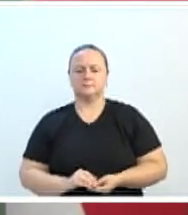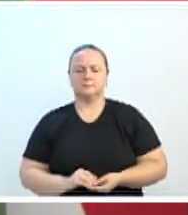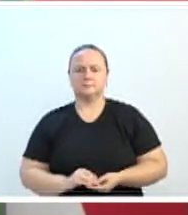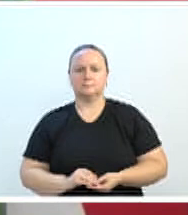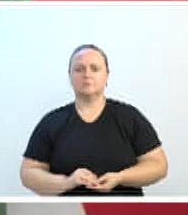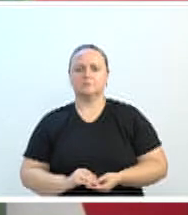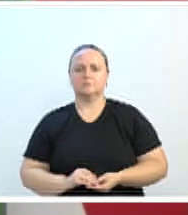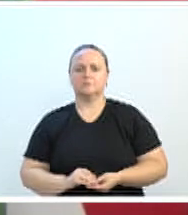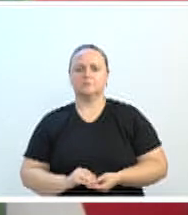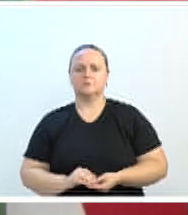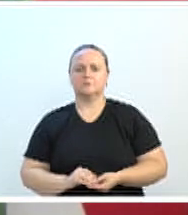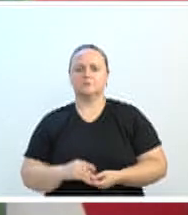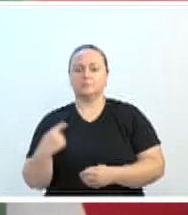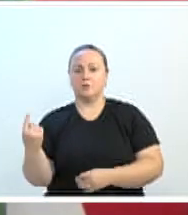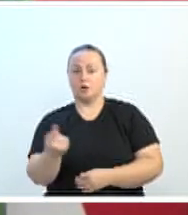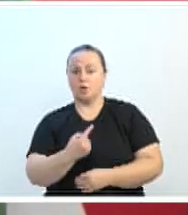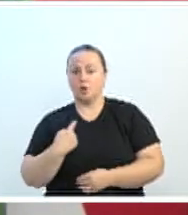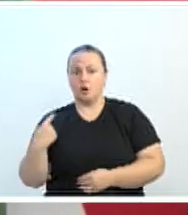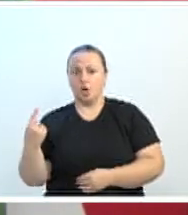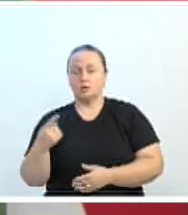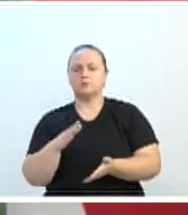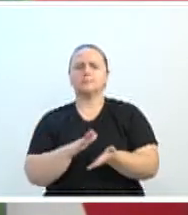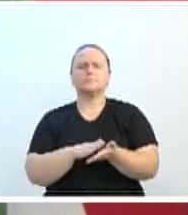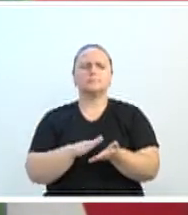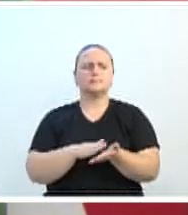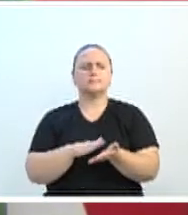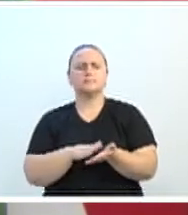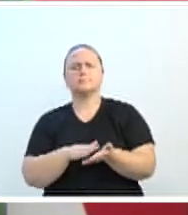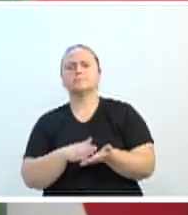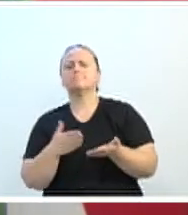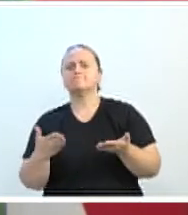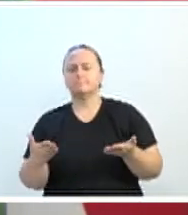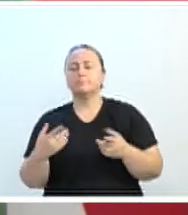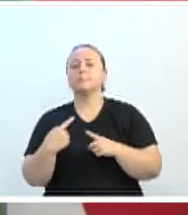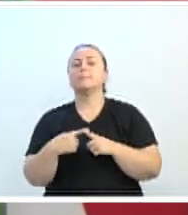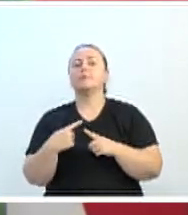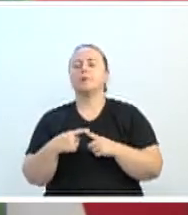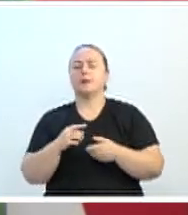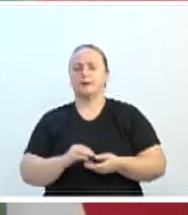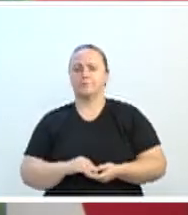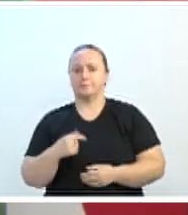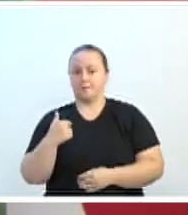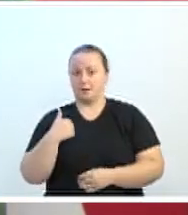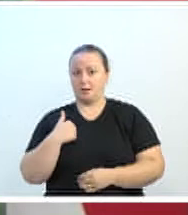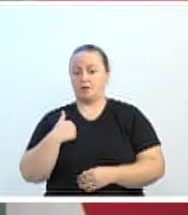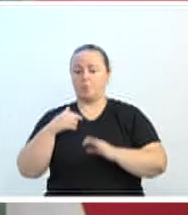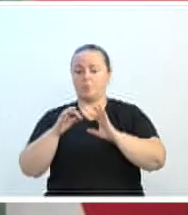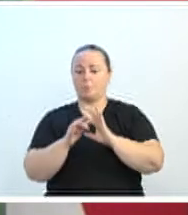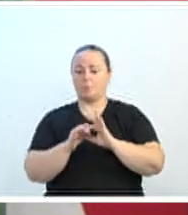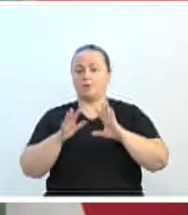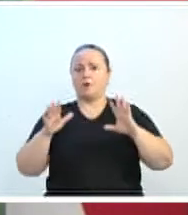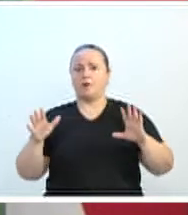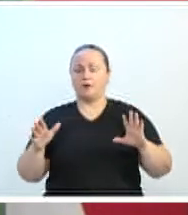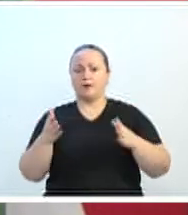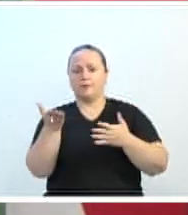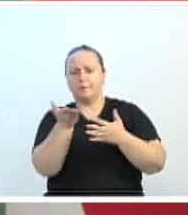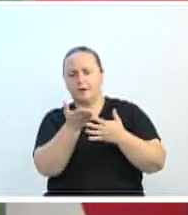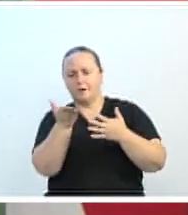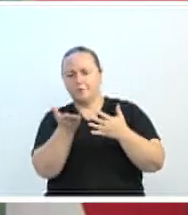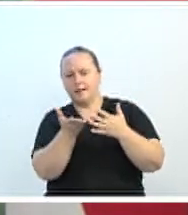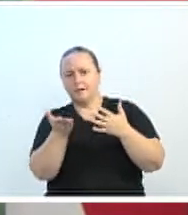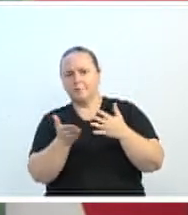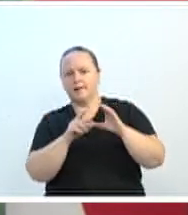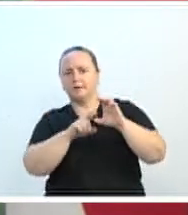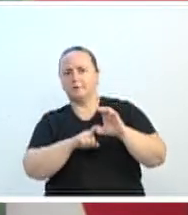Nós somos muito cobrados aqui, inclusive eu fui, por autorizar o parcelamento da dívida da prefeitura